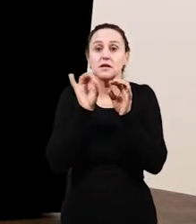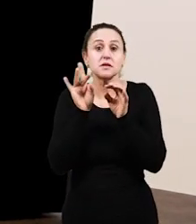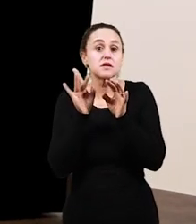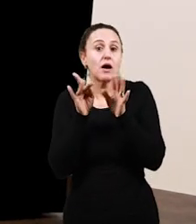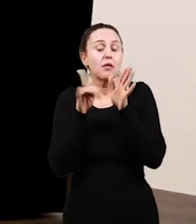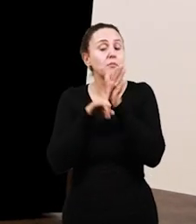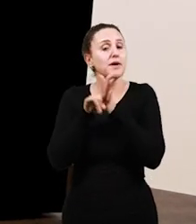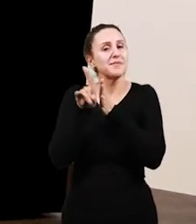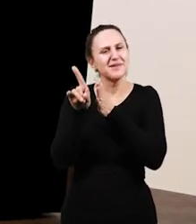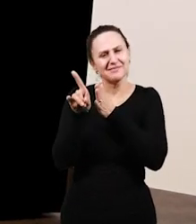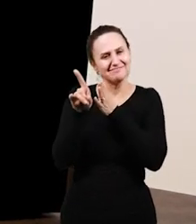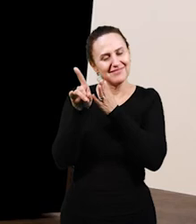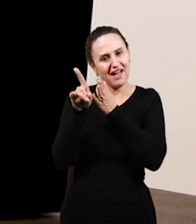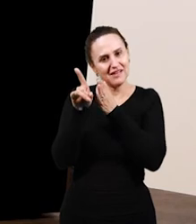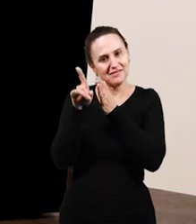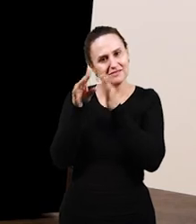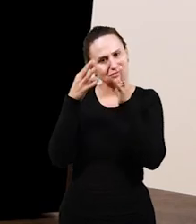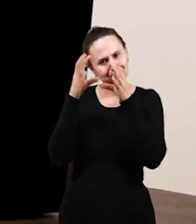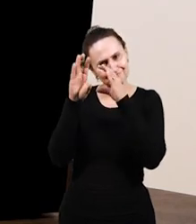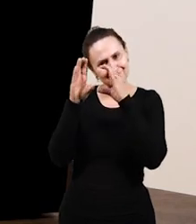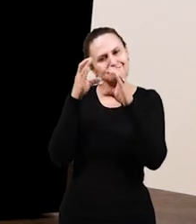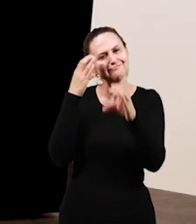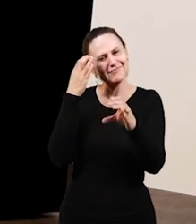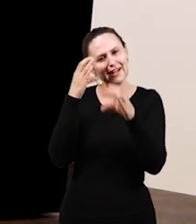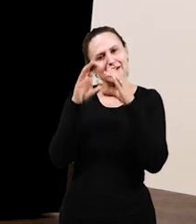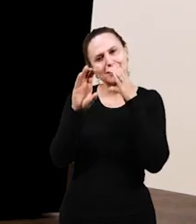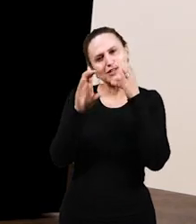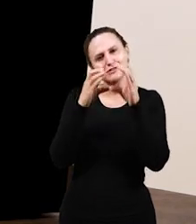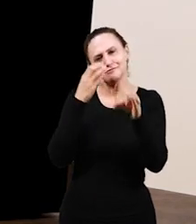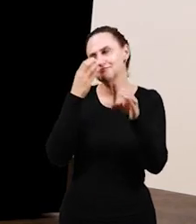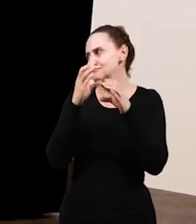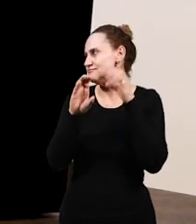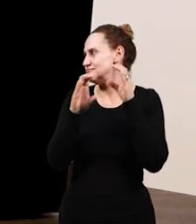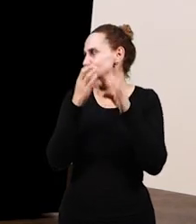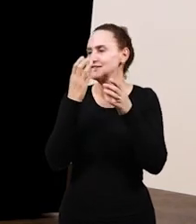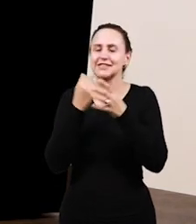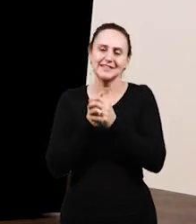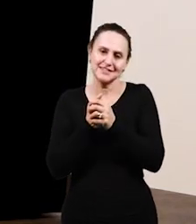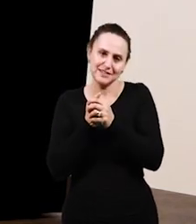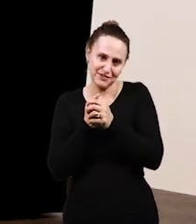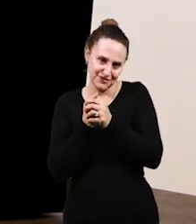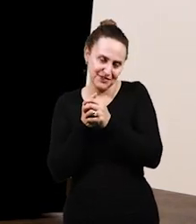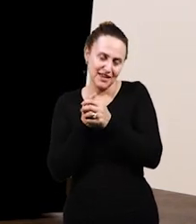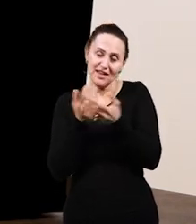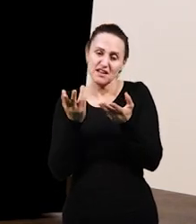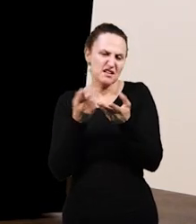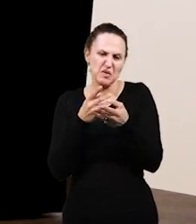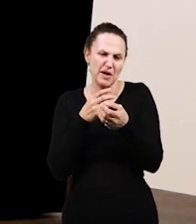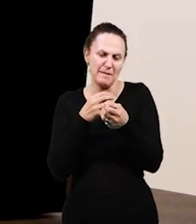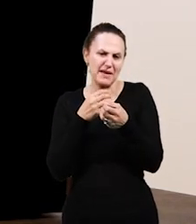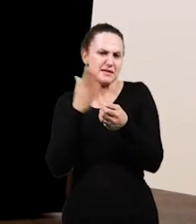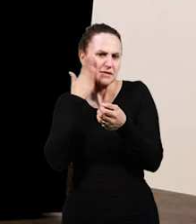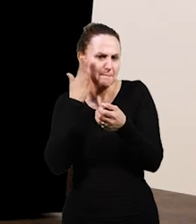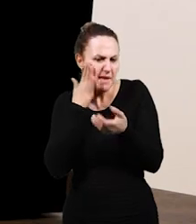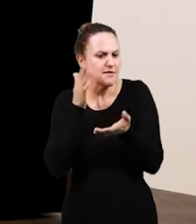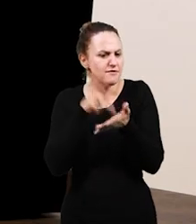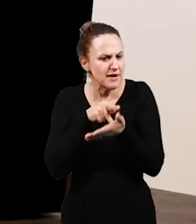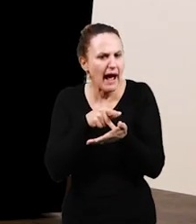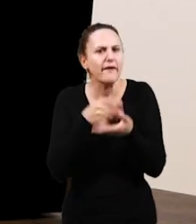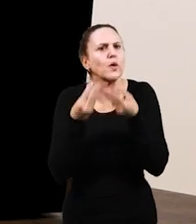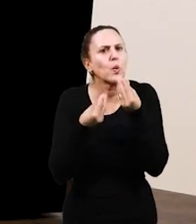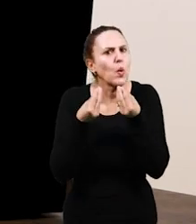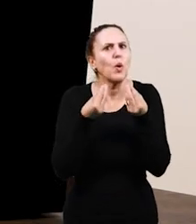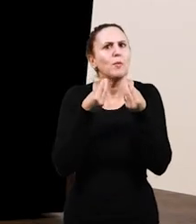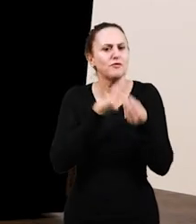só para estabelecer o canal né para não fechar o canal de comunicação mas não essencialmente para saber como tá a